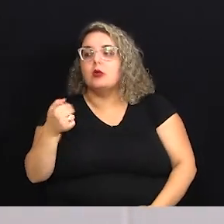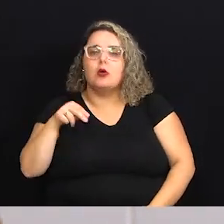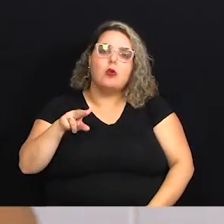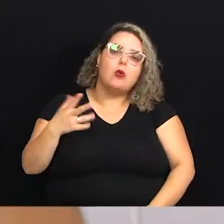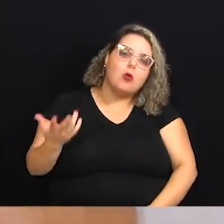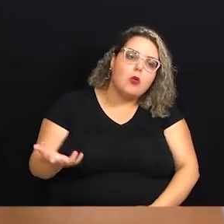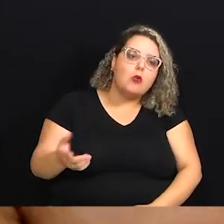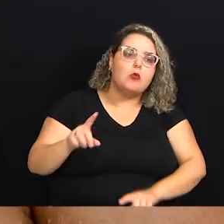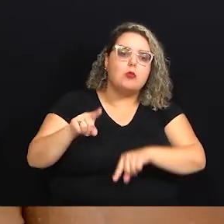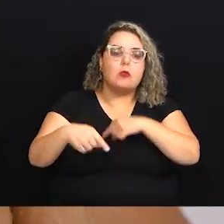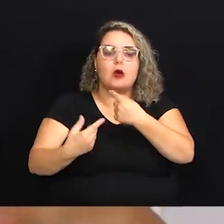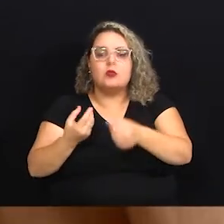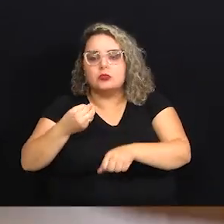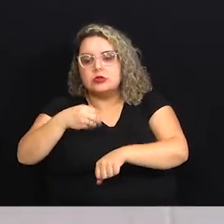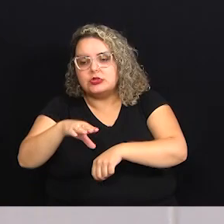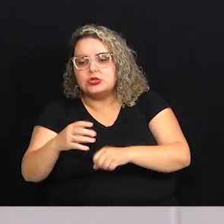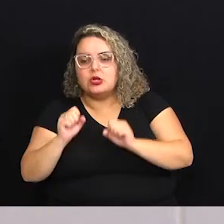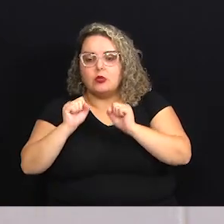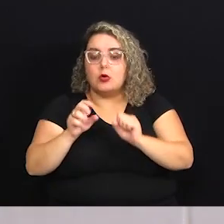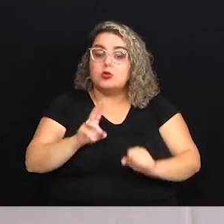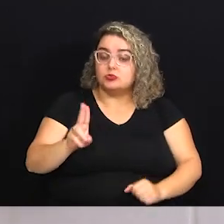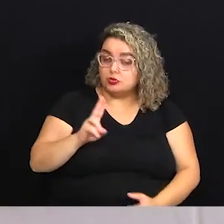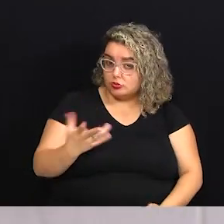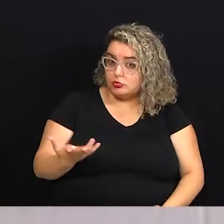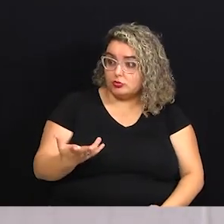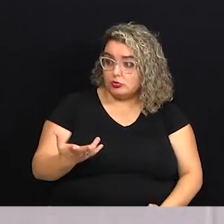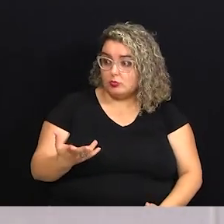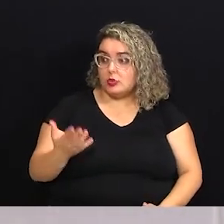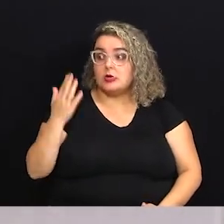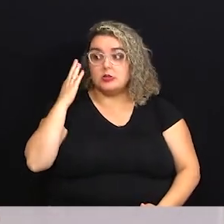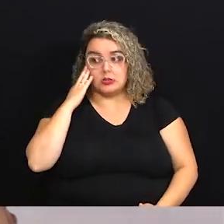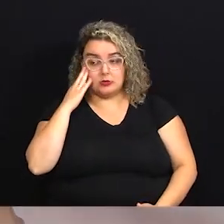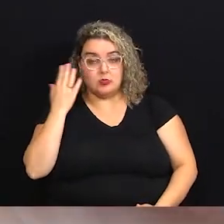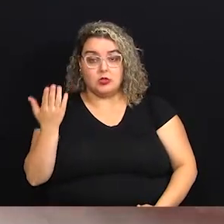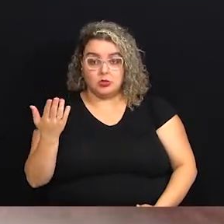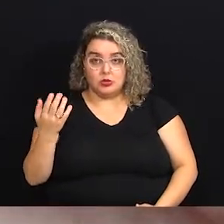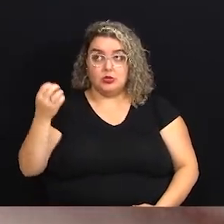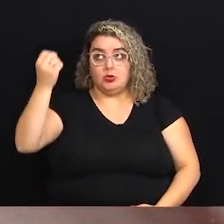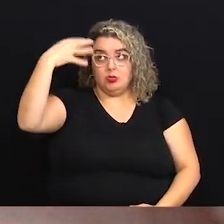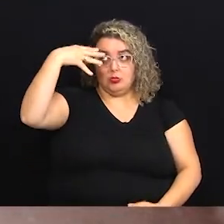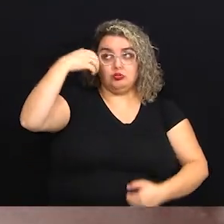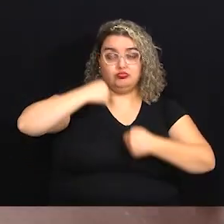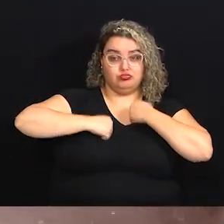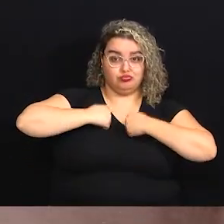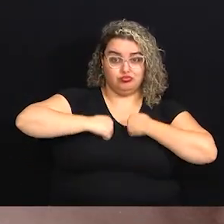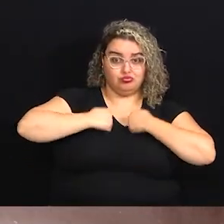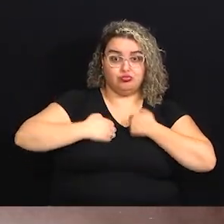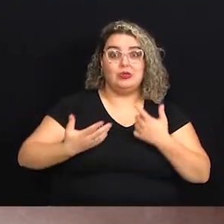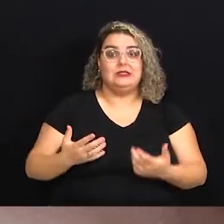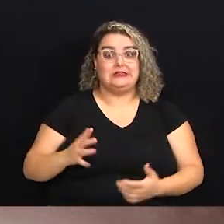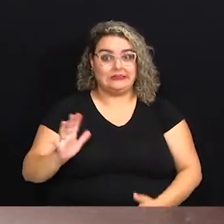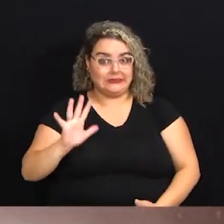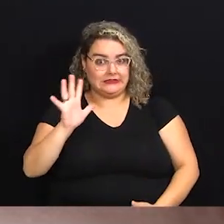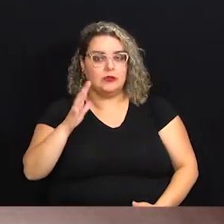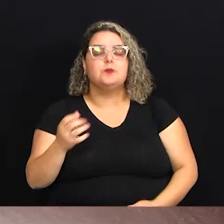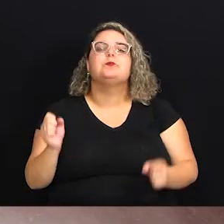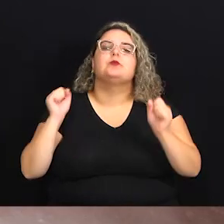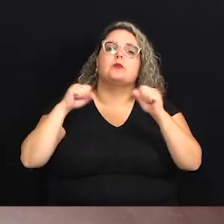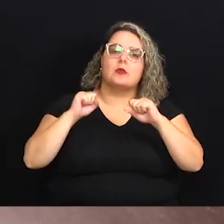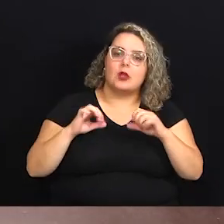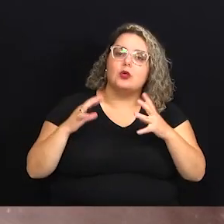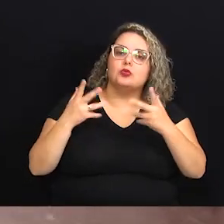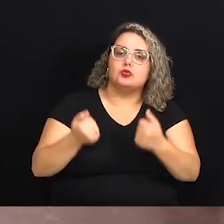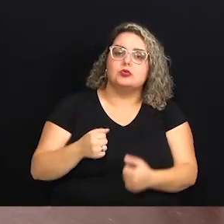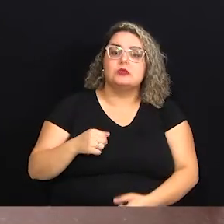adequados, ou alguma outra dica que a gente possa usar, porque a gente sabe que o chuveiro elétrico consome muito, né? Sim, todos